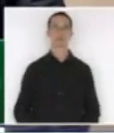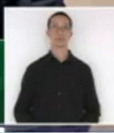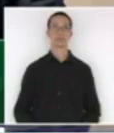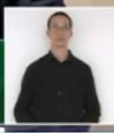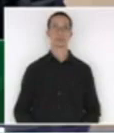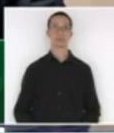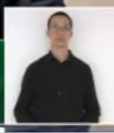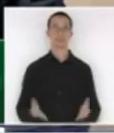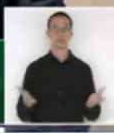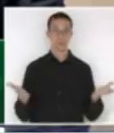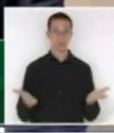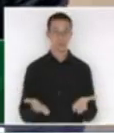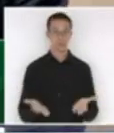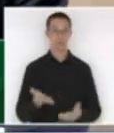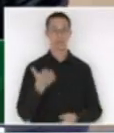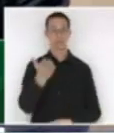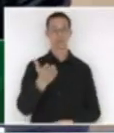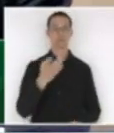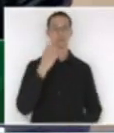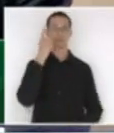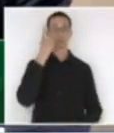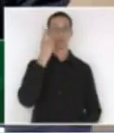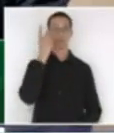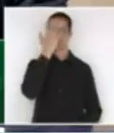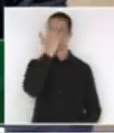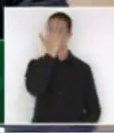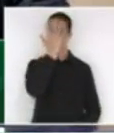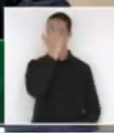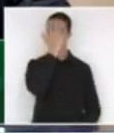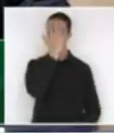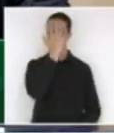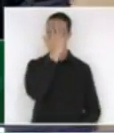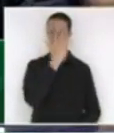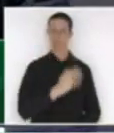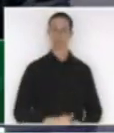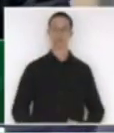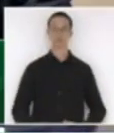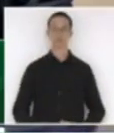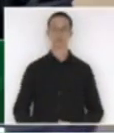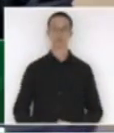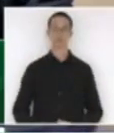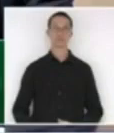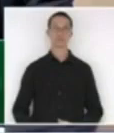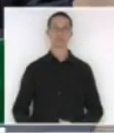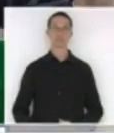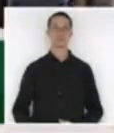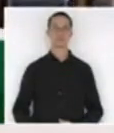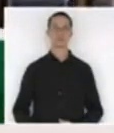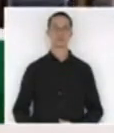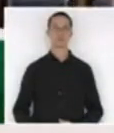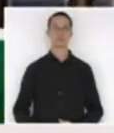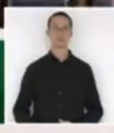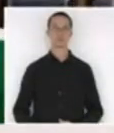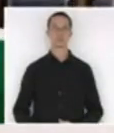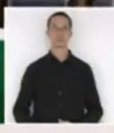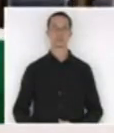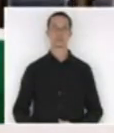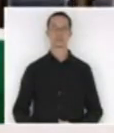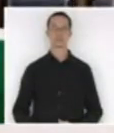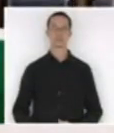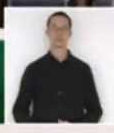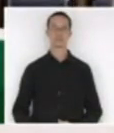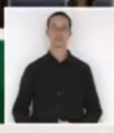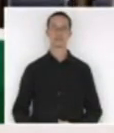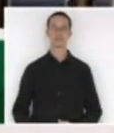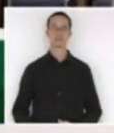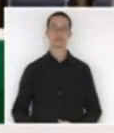o deputado Ismael dos Santos.